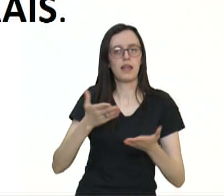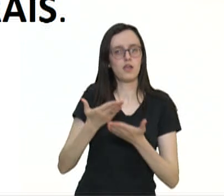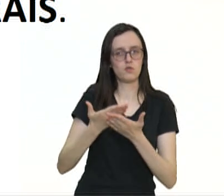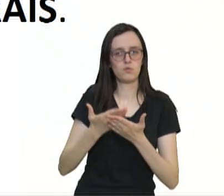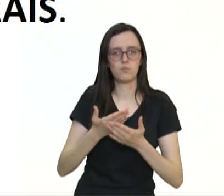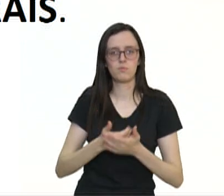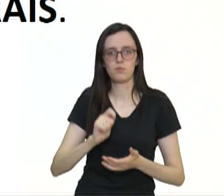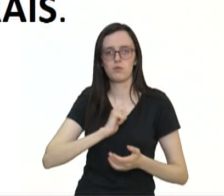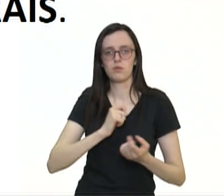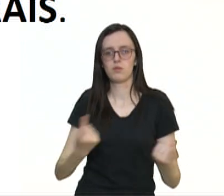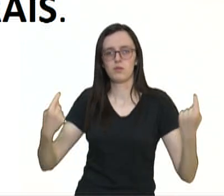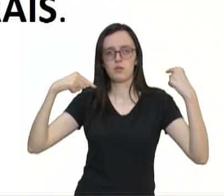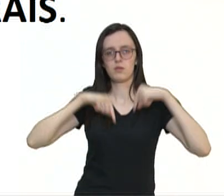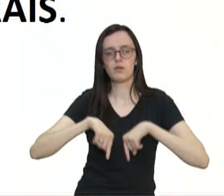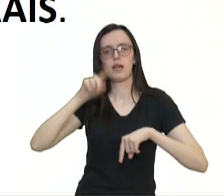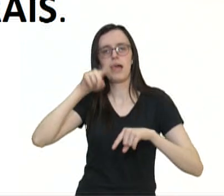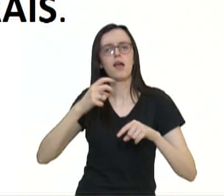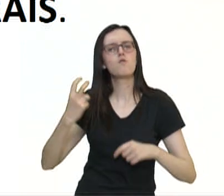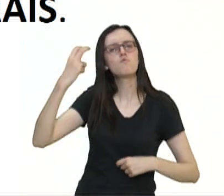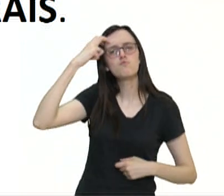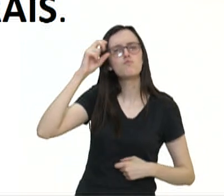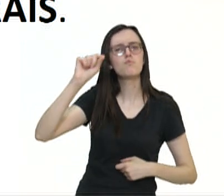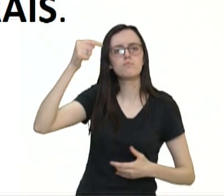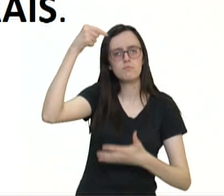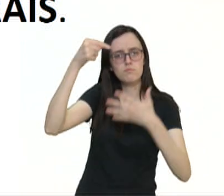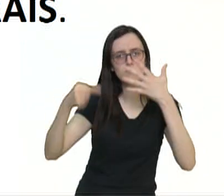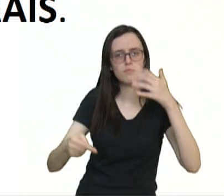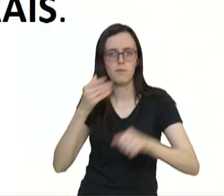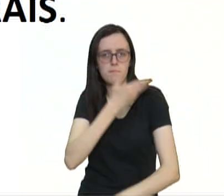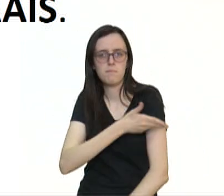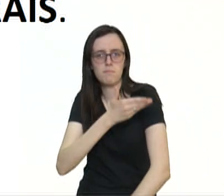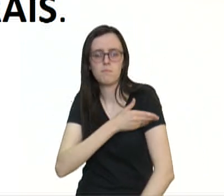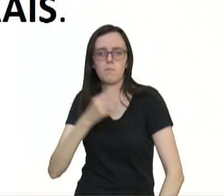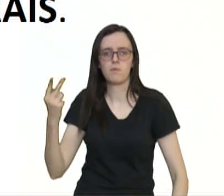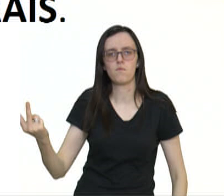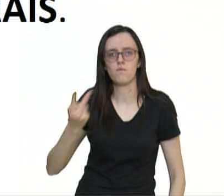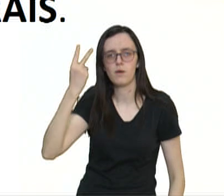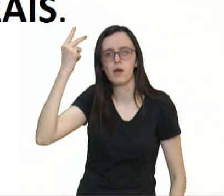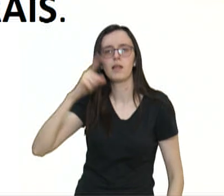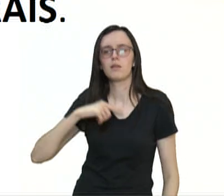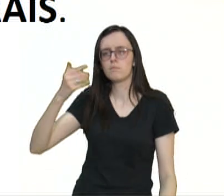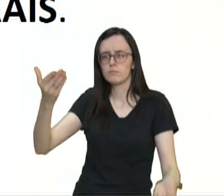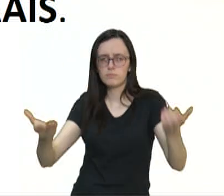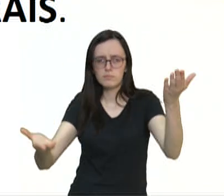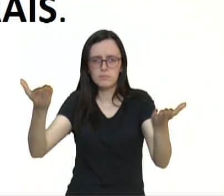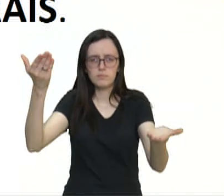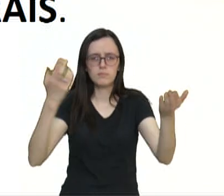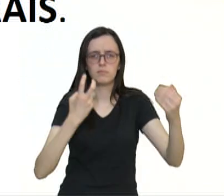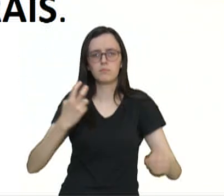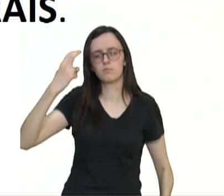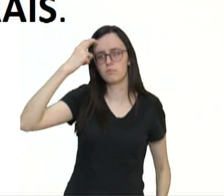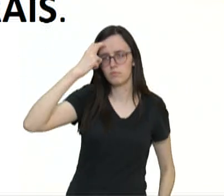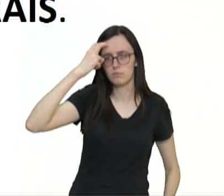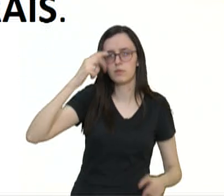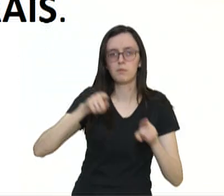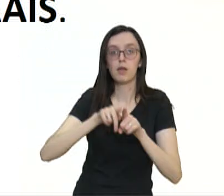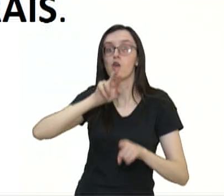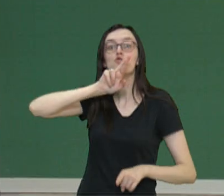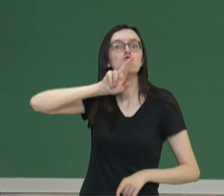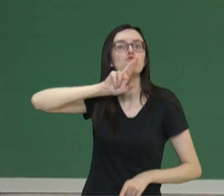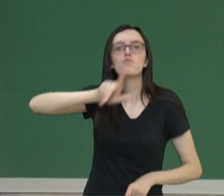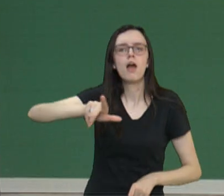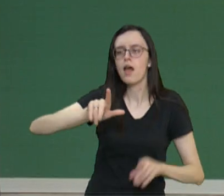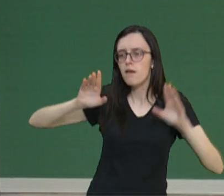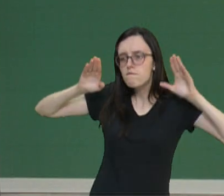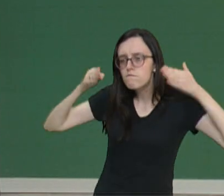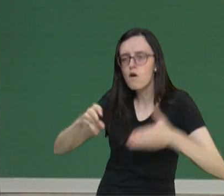Antropologia, que estuda as culturas, que são conjuntos de práticas, valores com base no relativismo cultural e não mais no